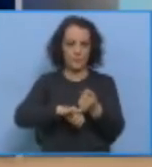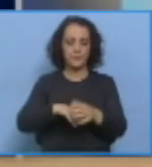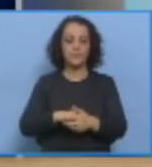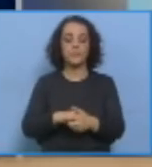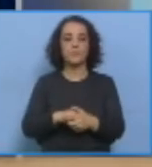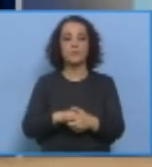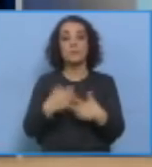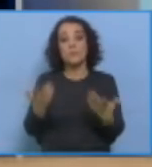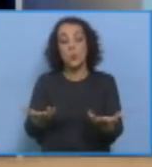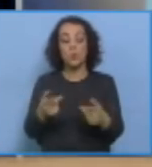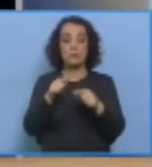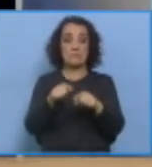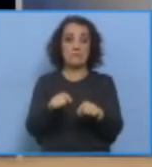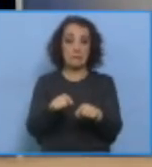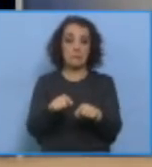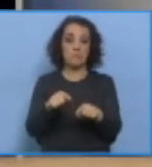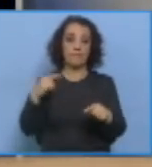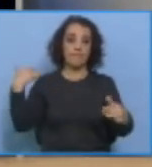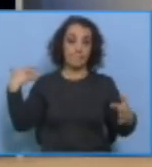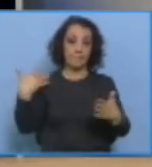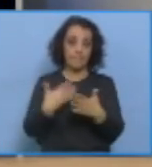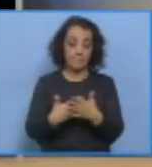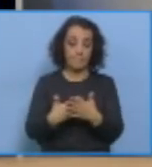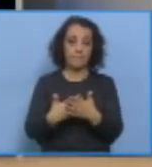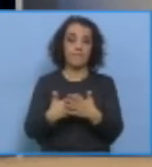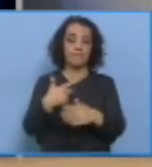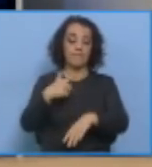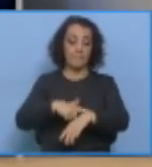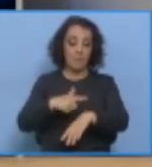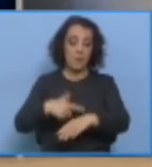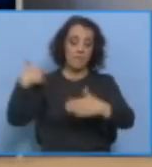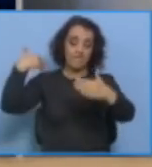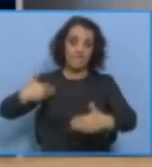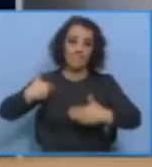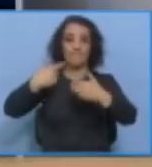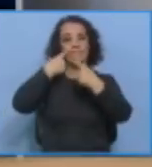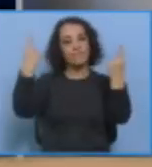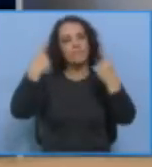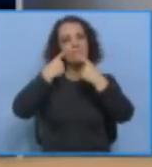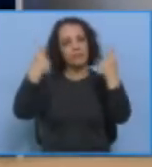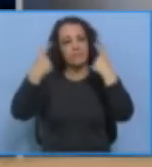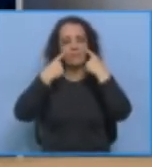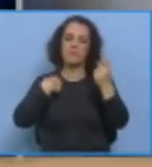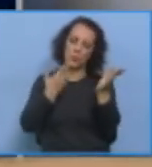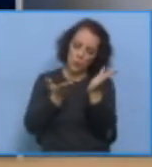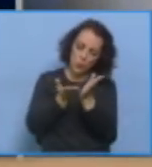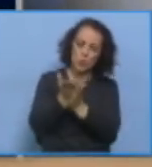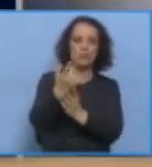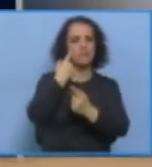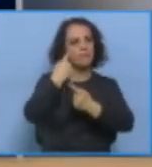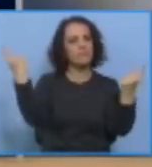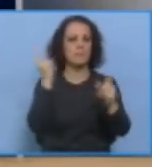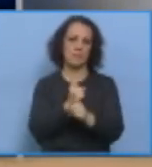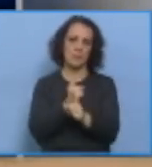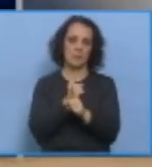E, portanto, tem sido algo que, ao longo destes tempos, temos vindo a afirmar, a reafirmar e que continuaremos a afirmar e reafirmar.